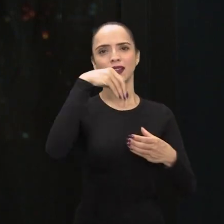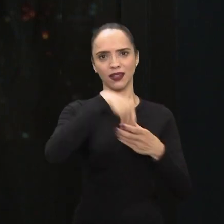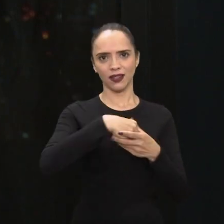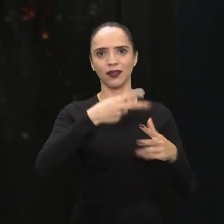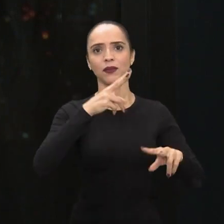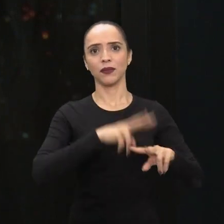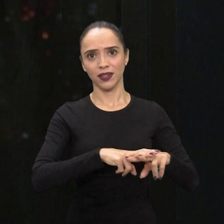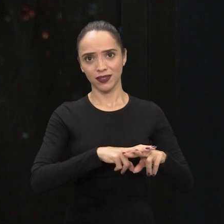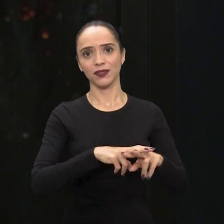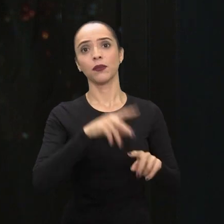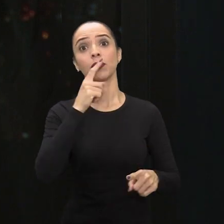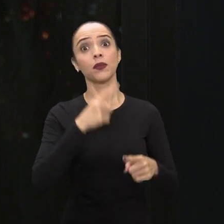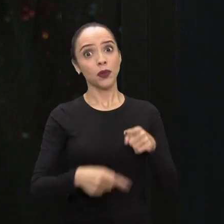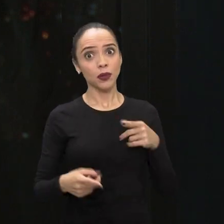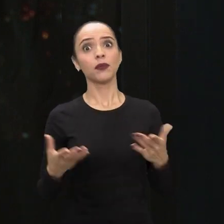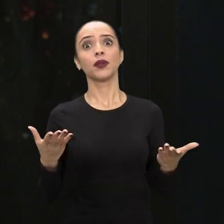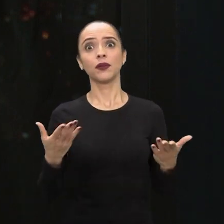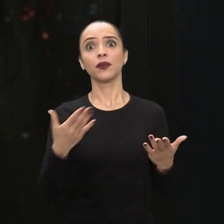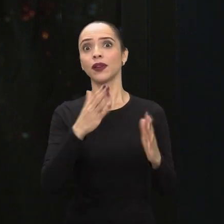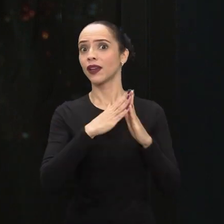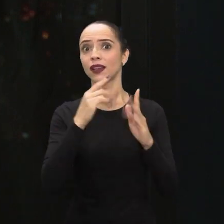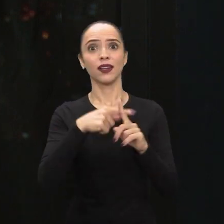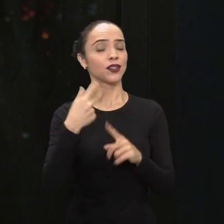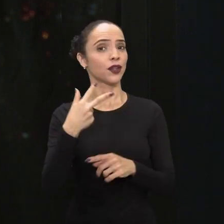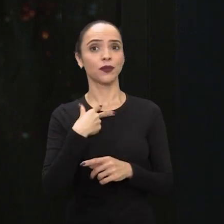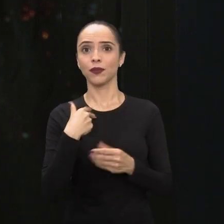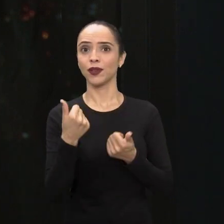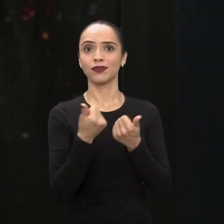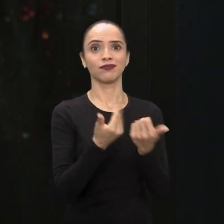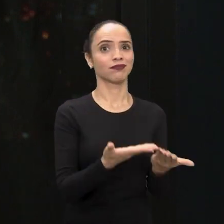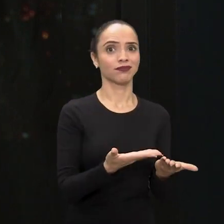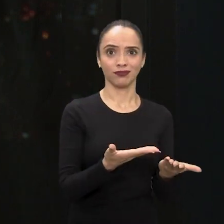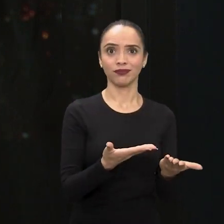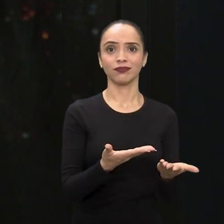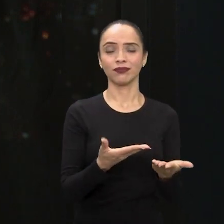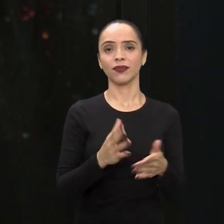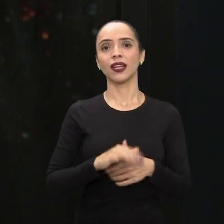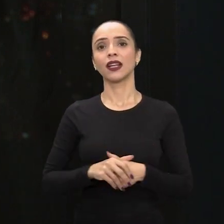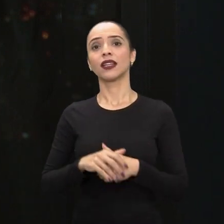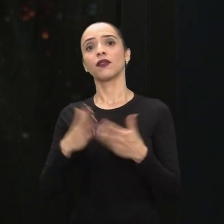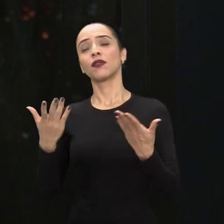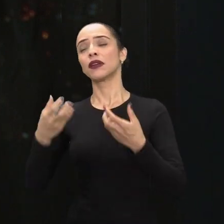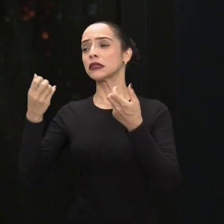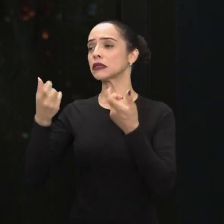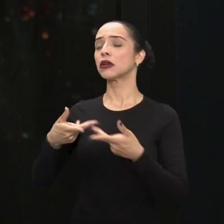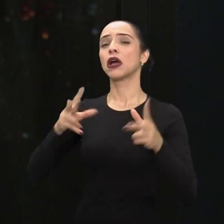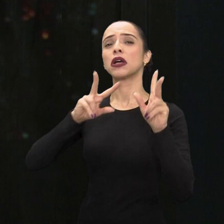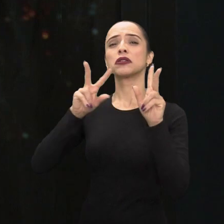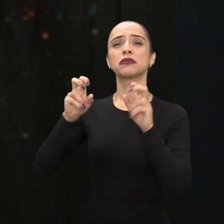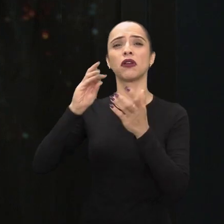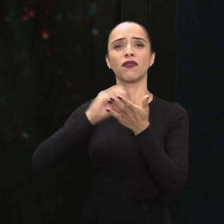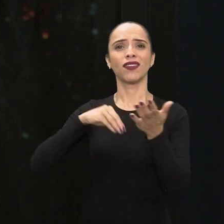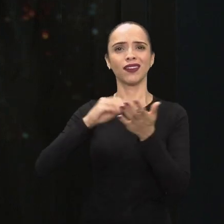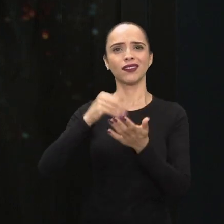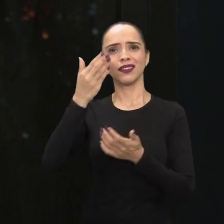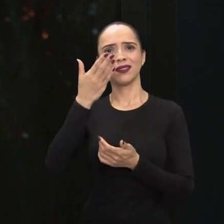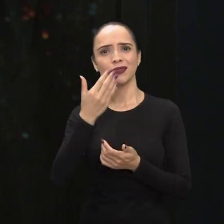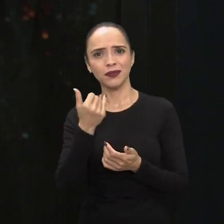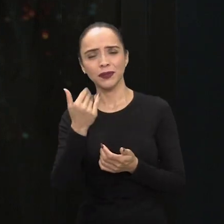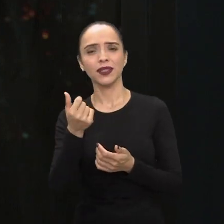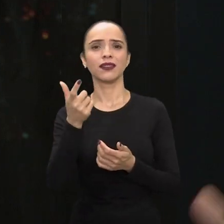presos Quando eu digo desnutrição é porque realmente a gente tem hoje é de forma explícita nenhuma política é